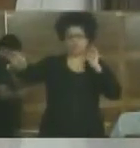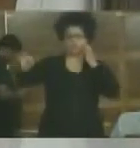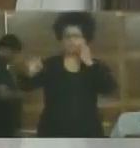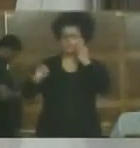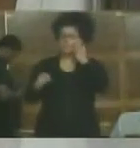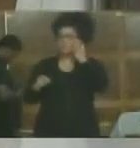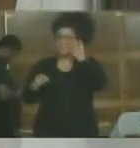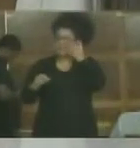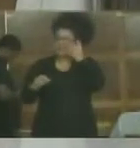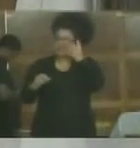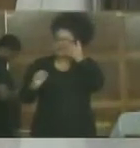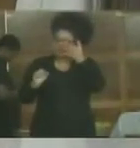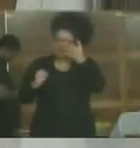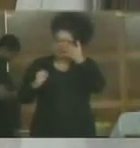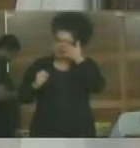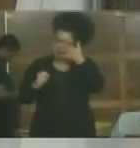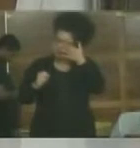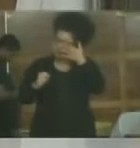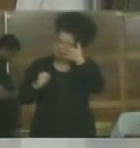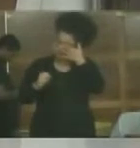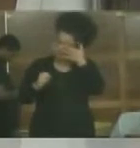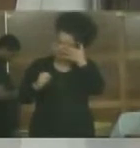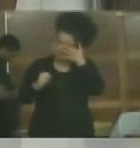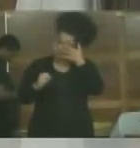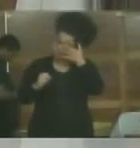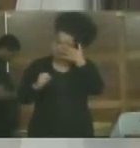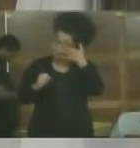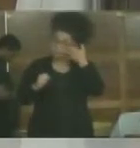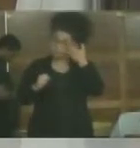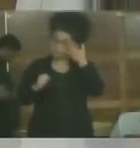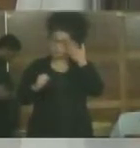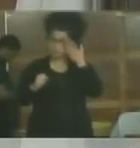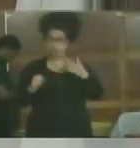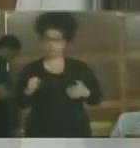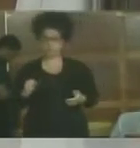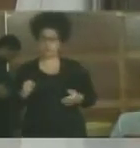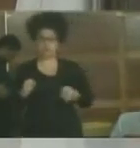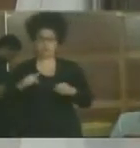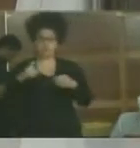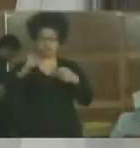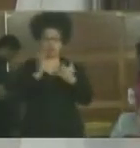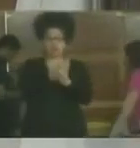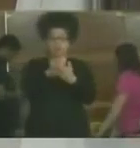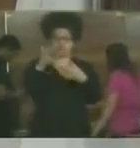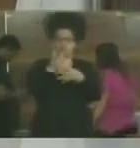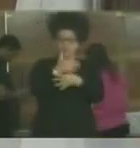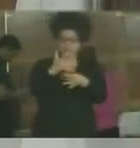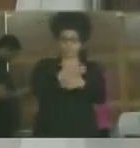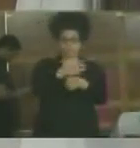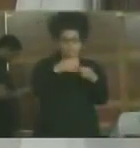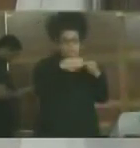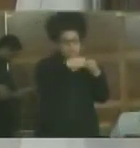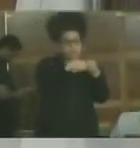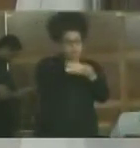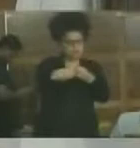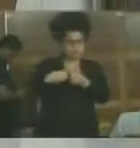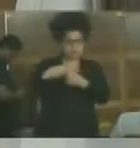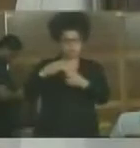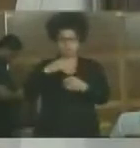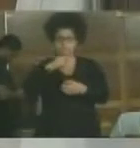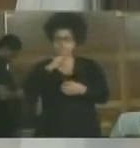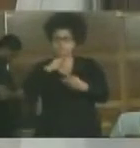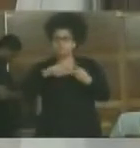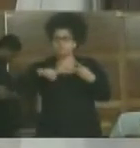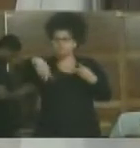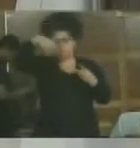e noroeste do Estado, elas são 20 quilômetros, 30 quilômetros, uma separada da outra. A nossa não. Mangaratiba,